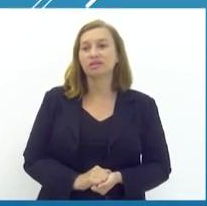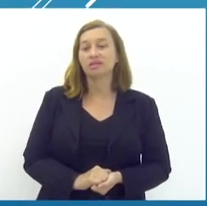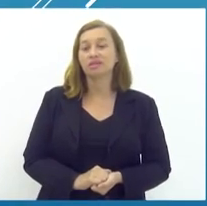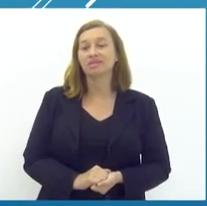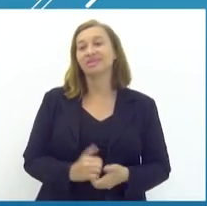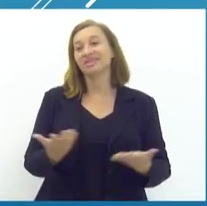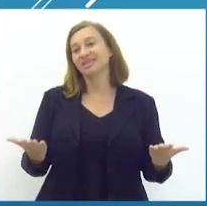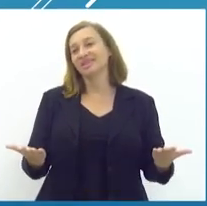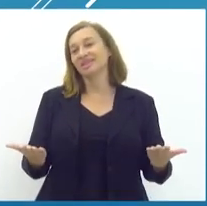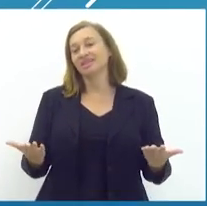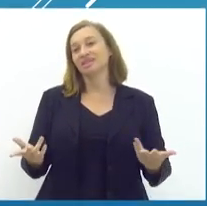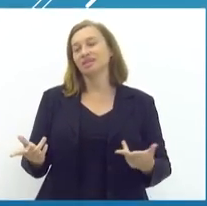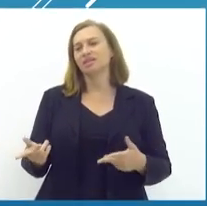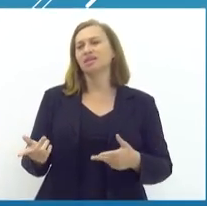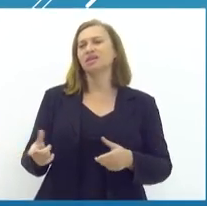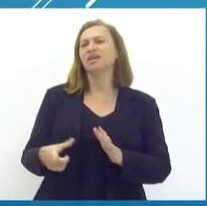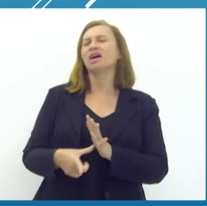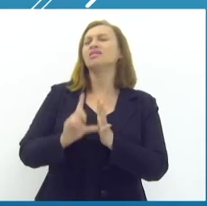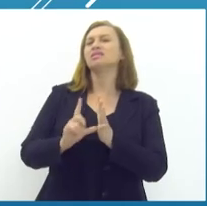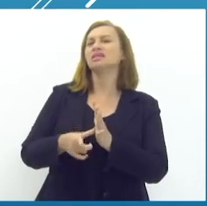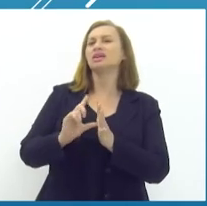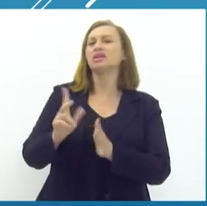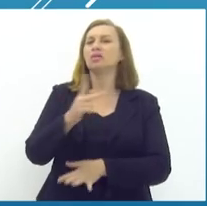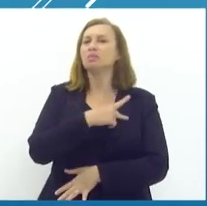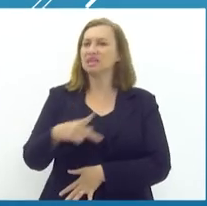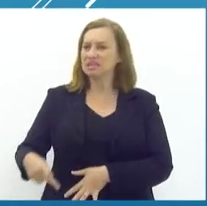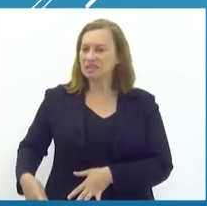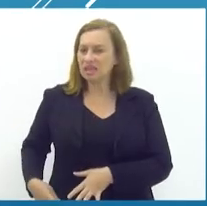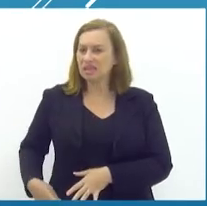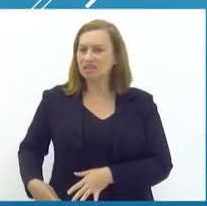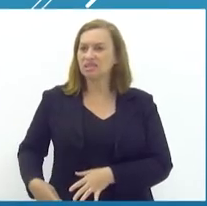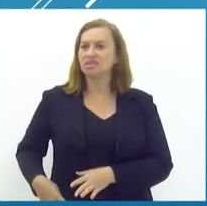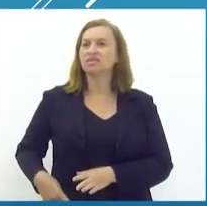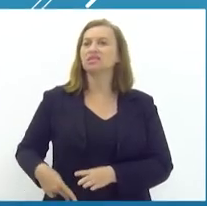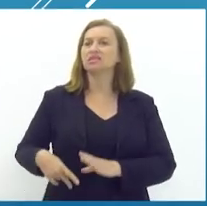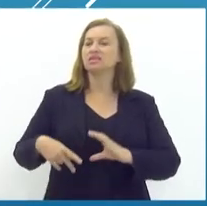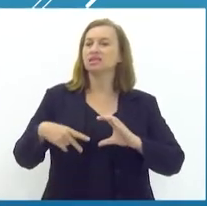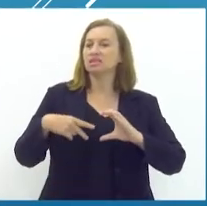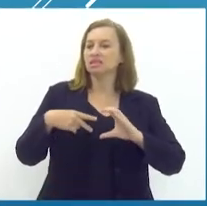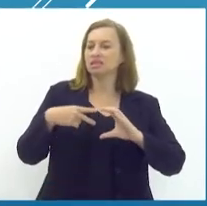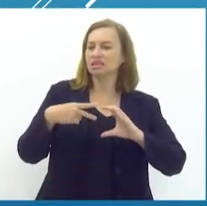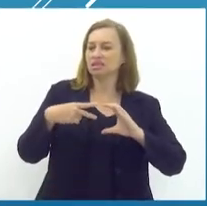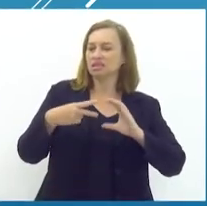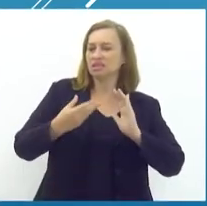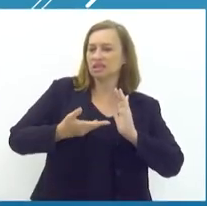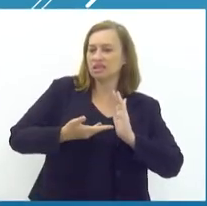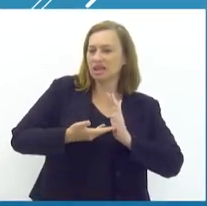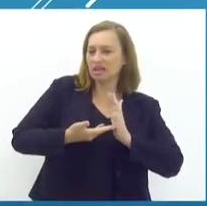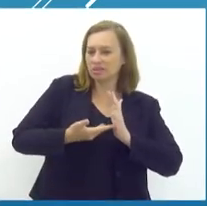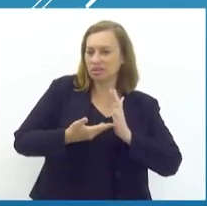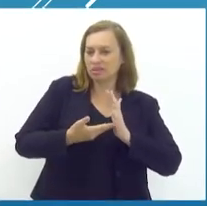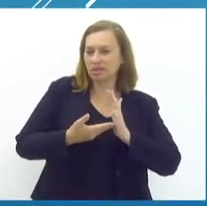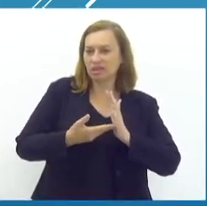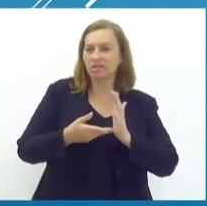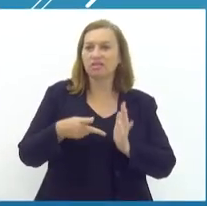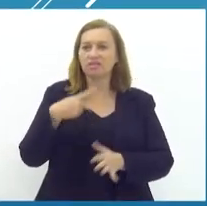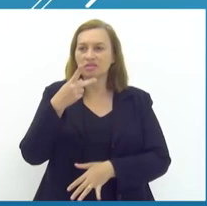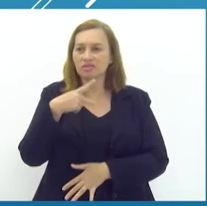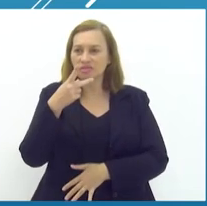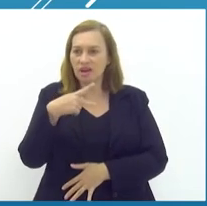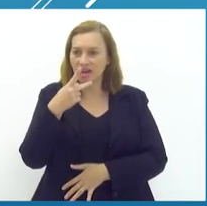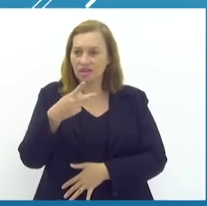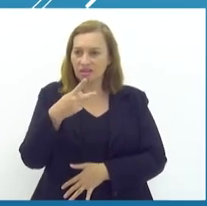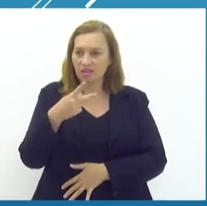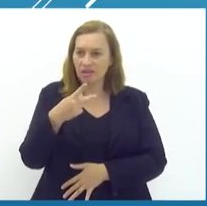presidente da Câmara anterior presente da câmara deputados disse que a forte pressão de Lobby neste momento